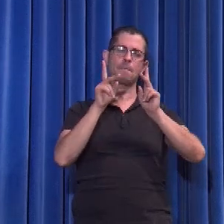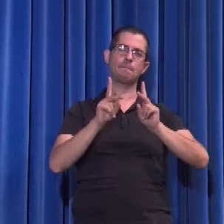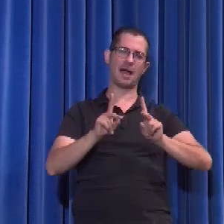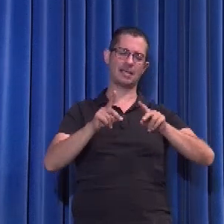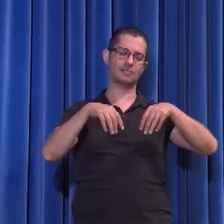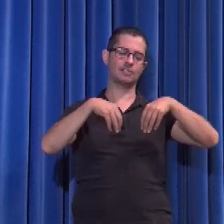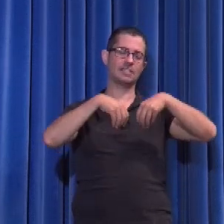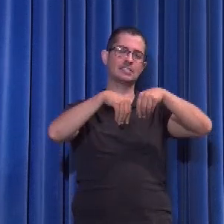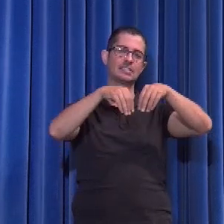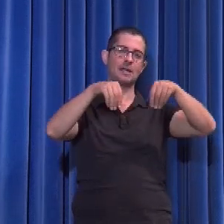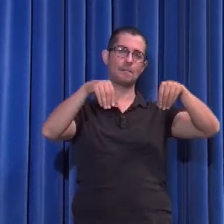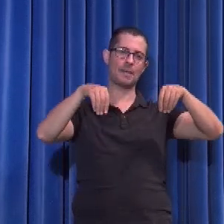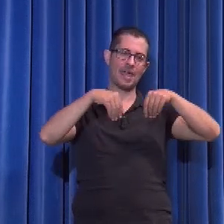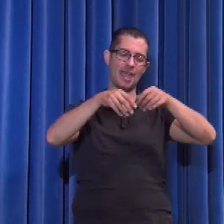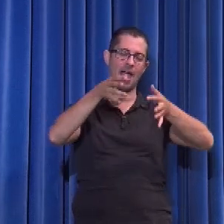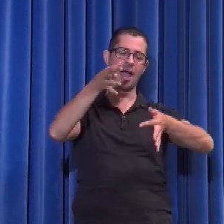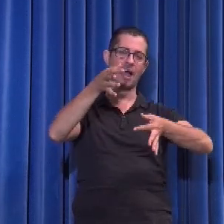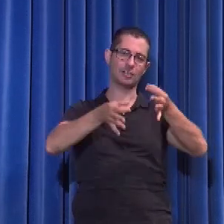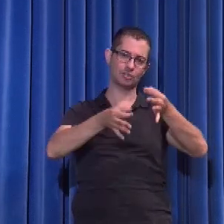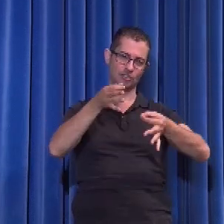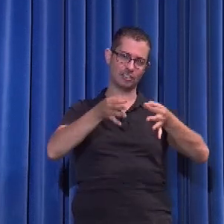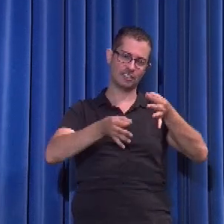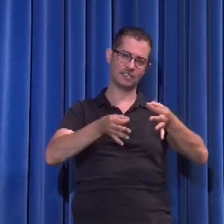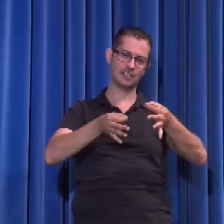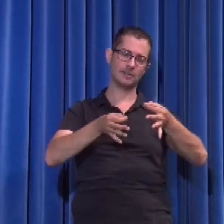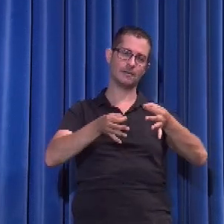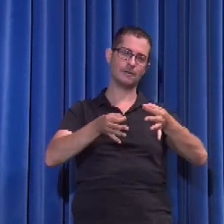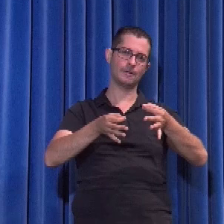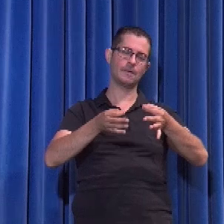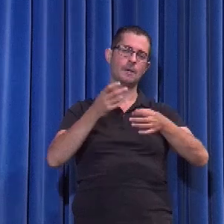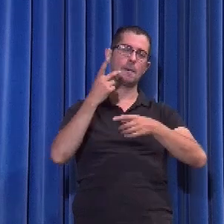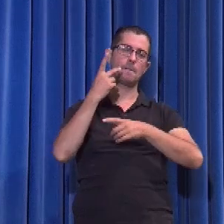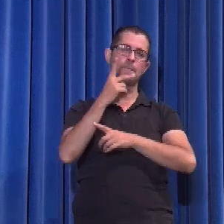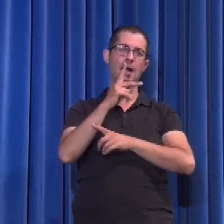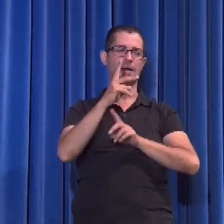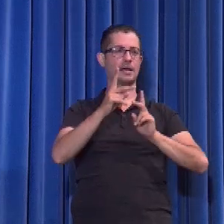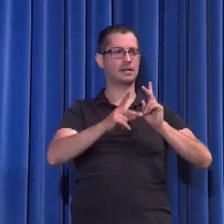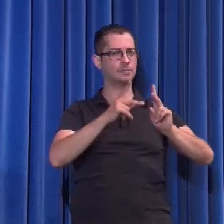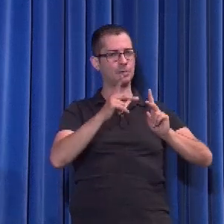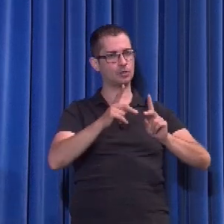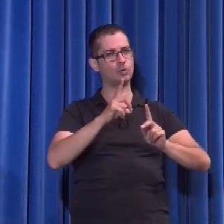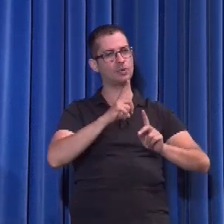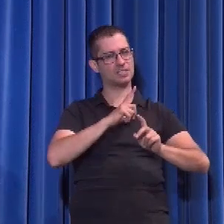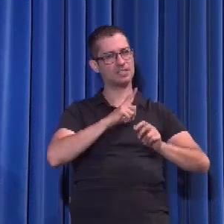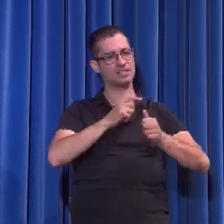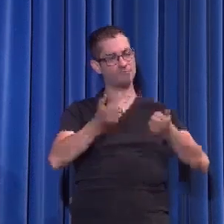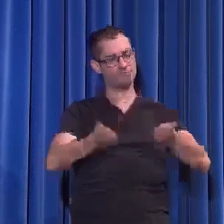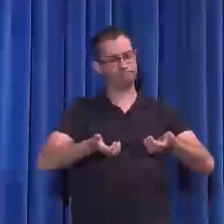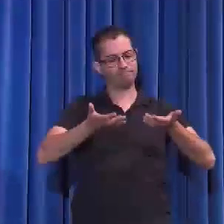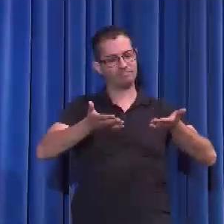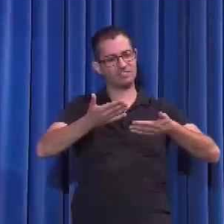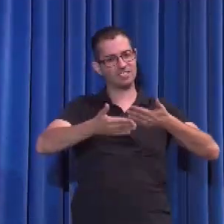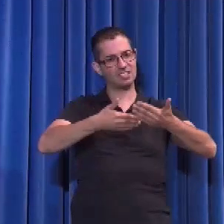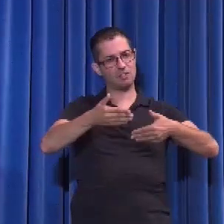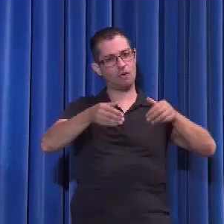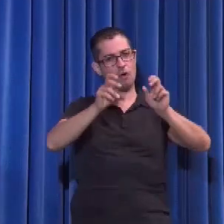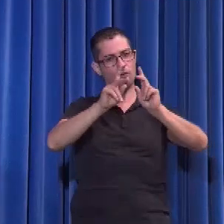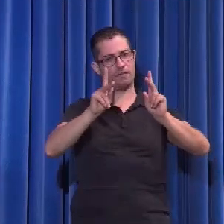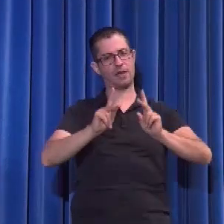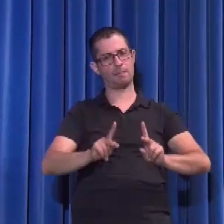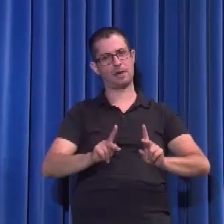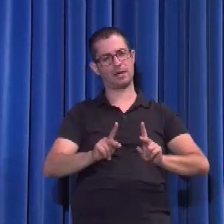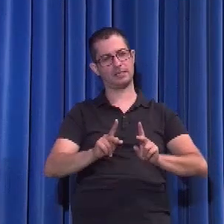o fruto da justiça para os que promovem a paz. Aqui nós vemos